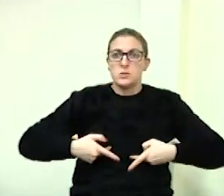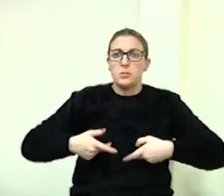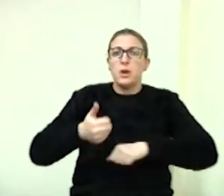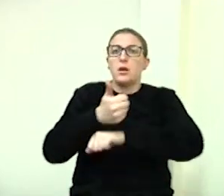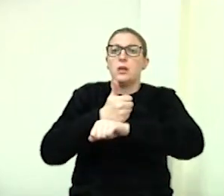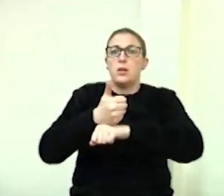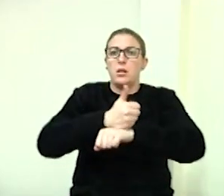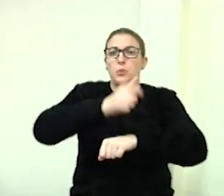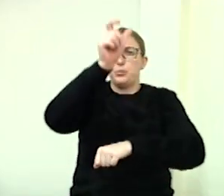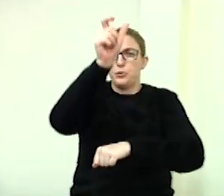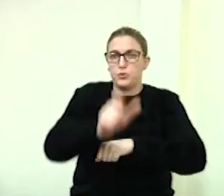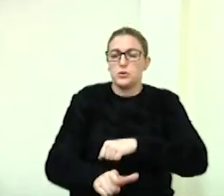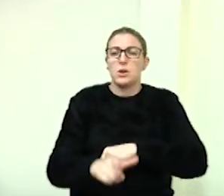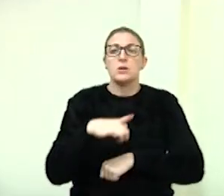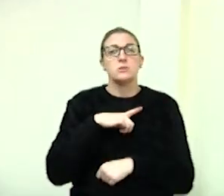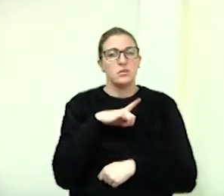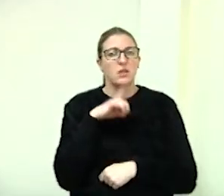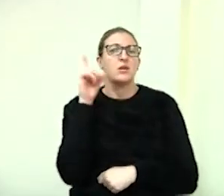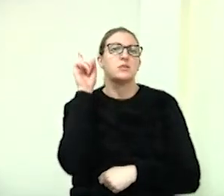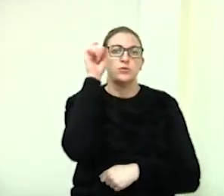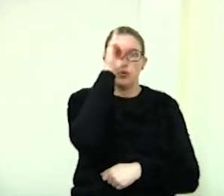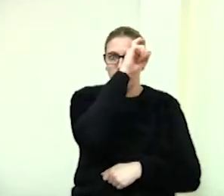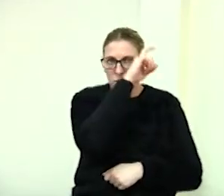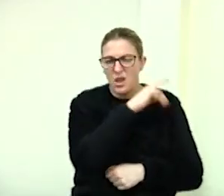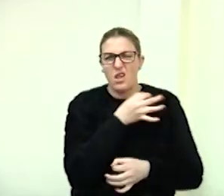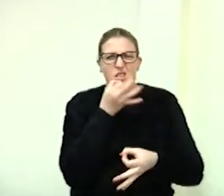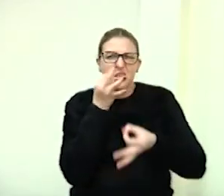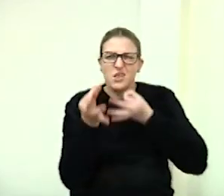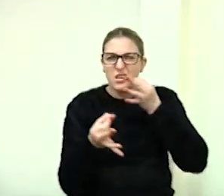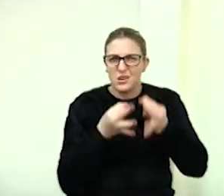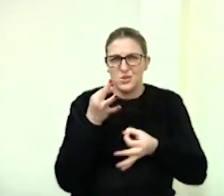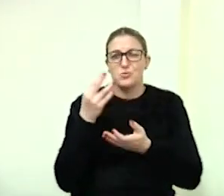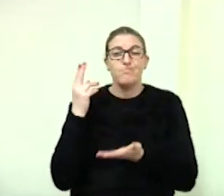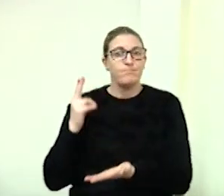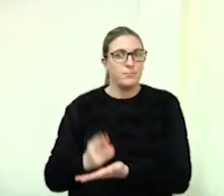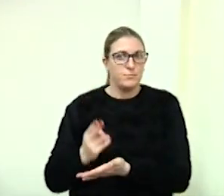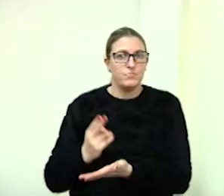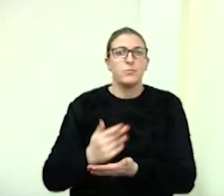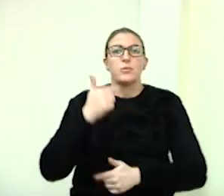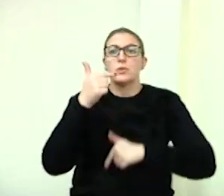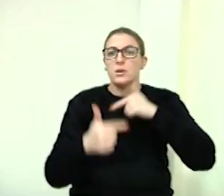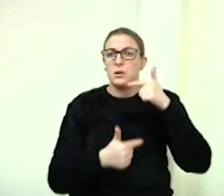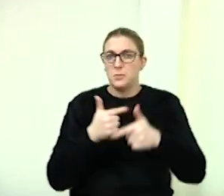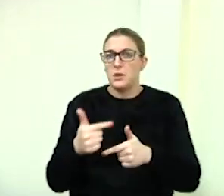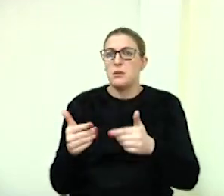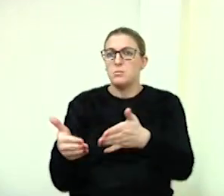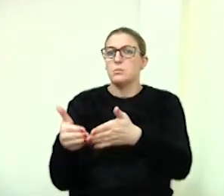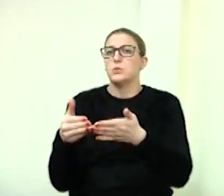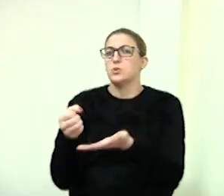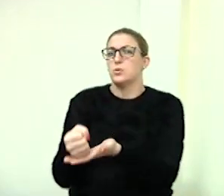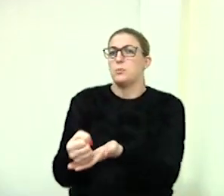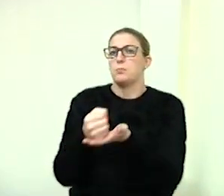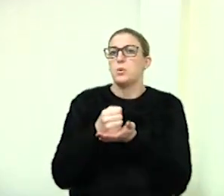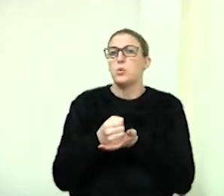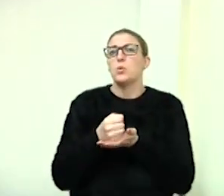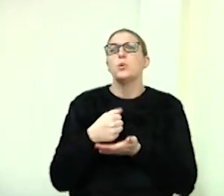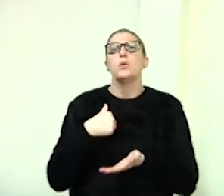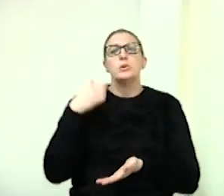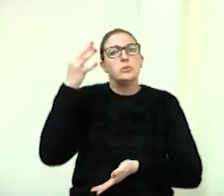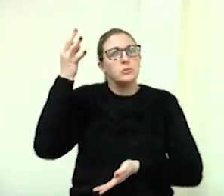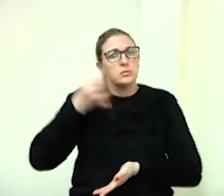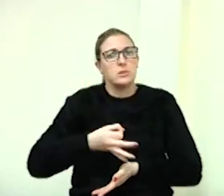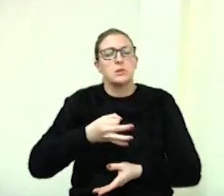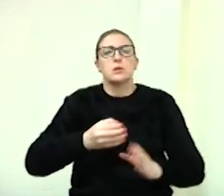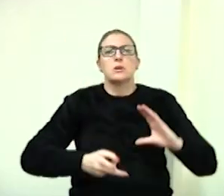as dificuldades e às vezes com críticas infundadas, seguem fazendo o seu trabalho, seguem pedindo apoio, e tenho certeza que essa Casa